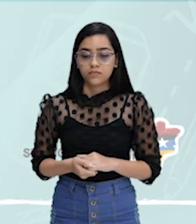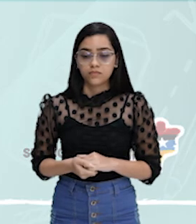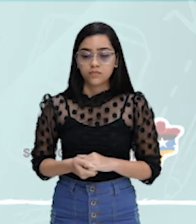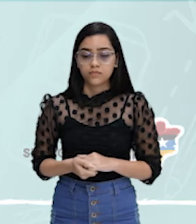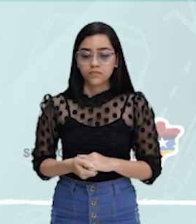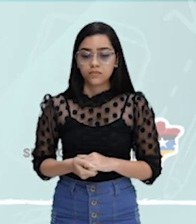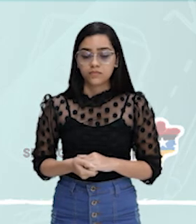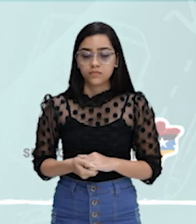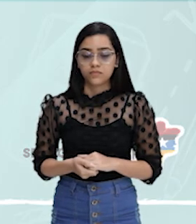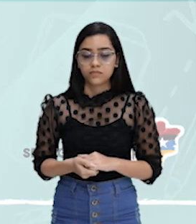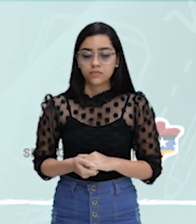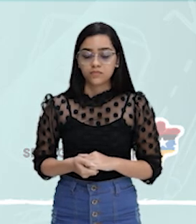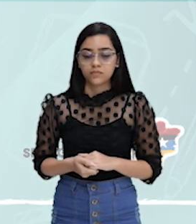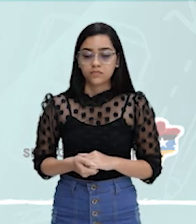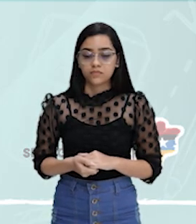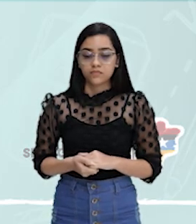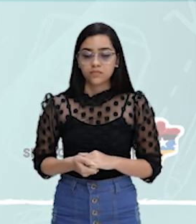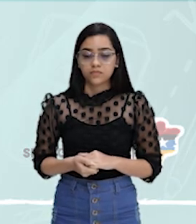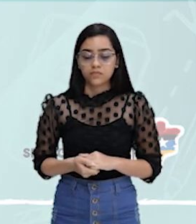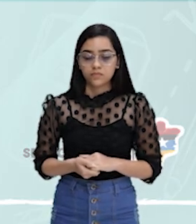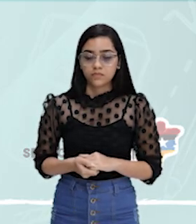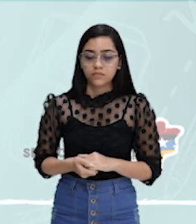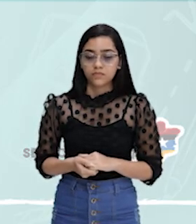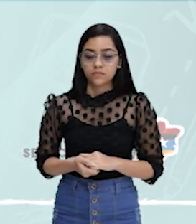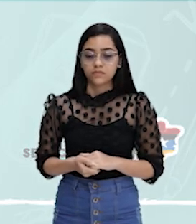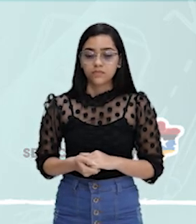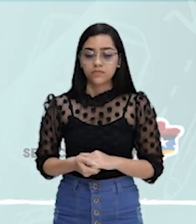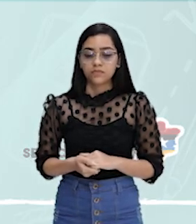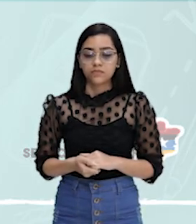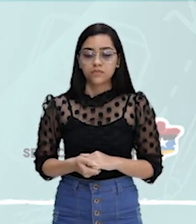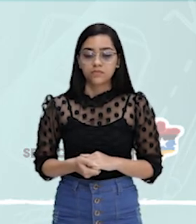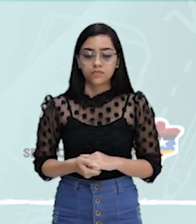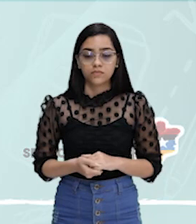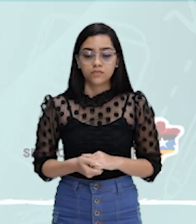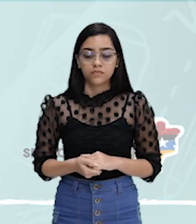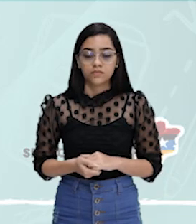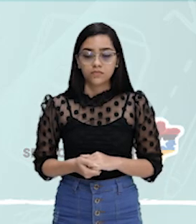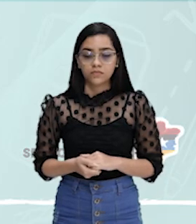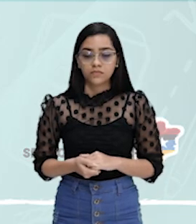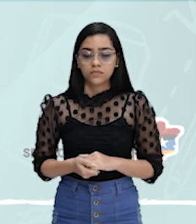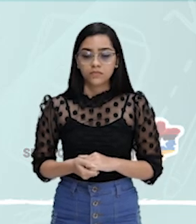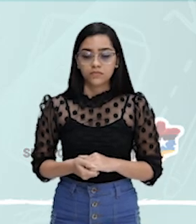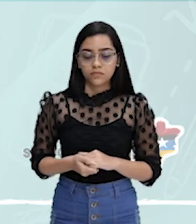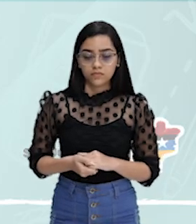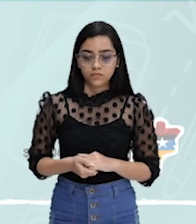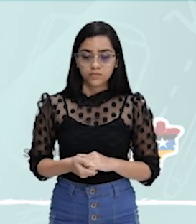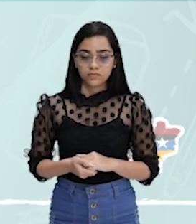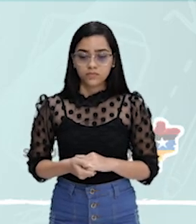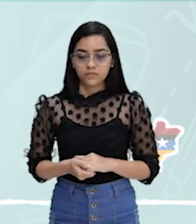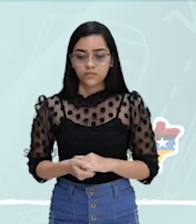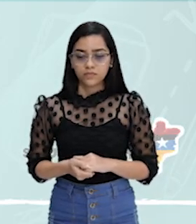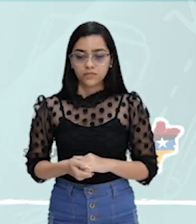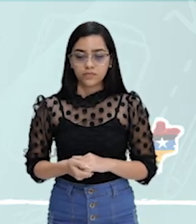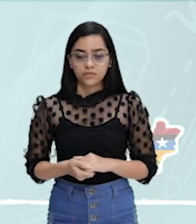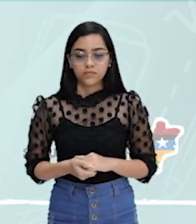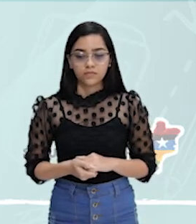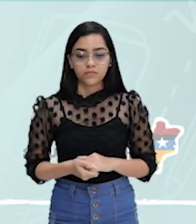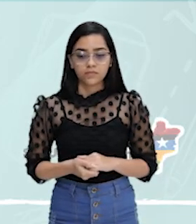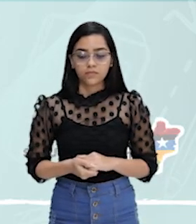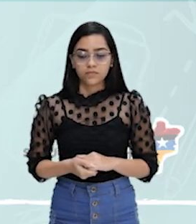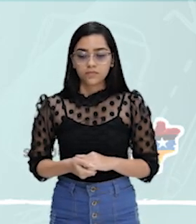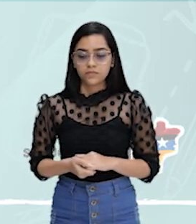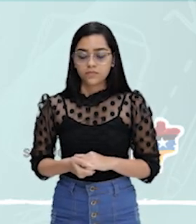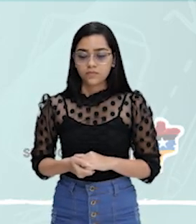da Argentina, em 1966, da Bolívia, de 66 a 71, do